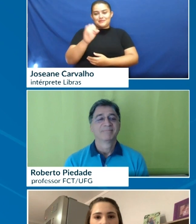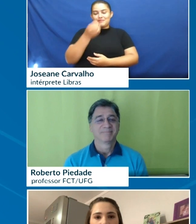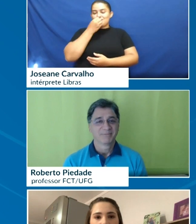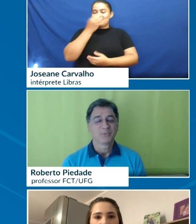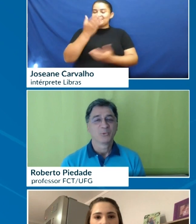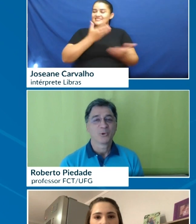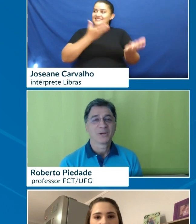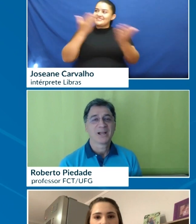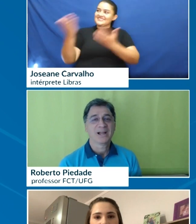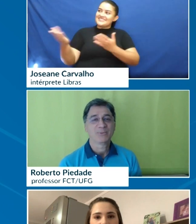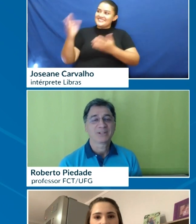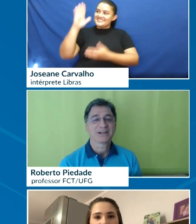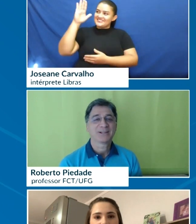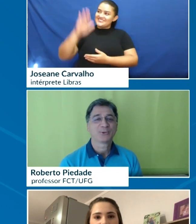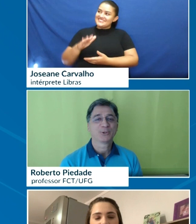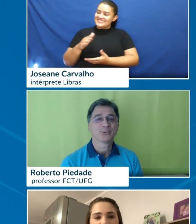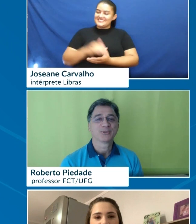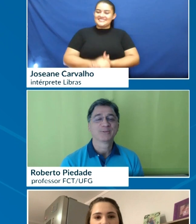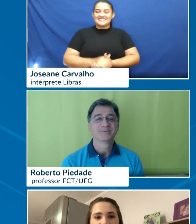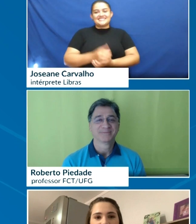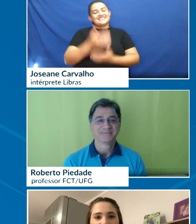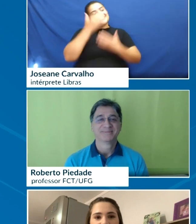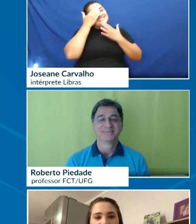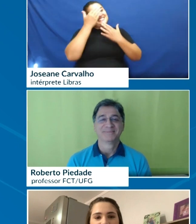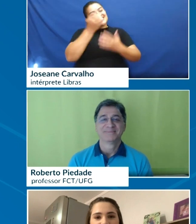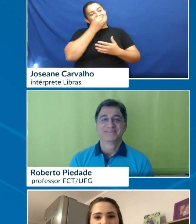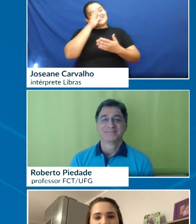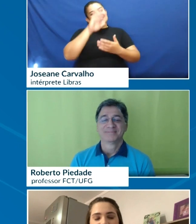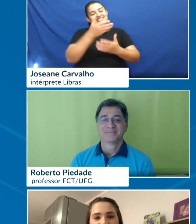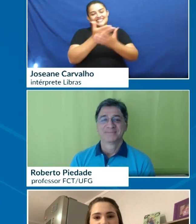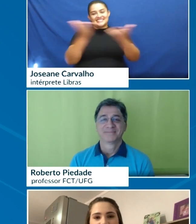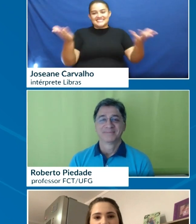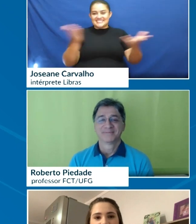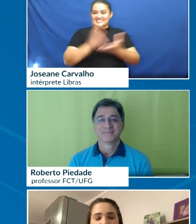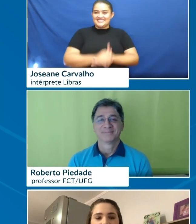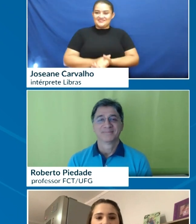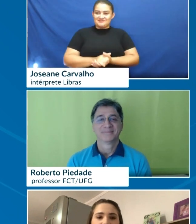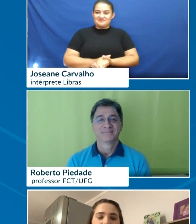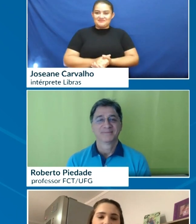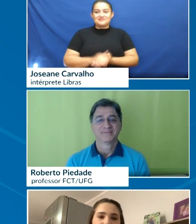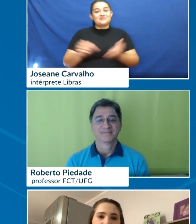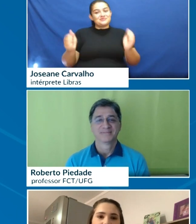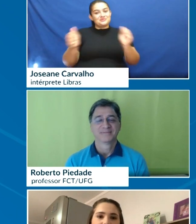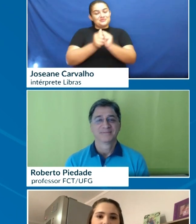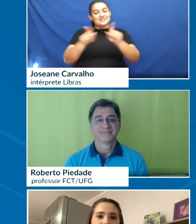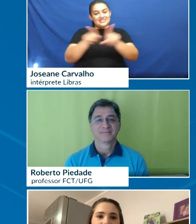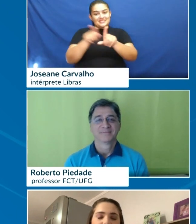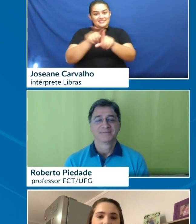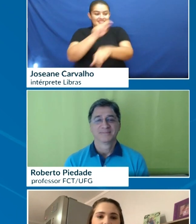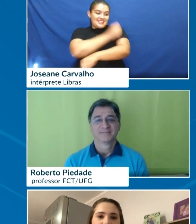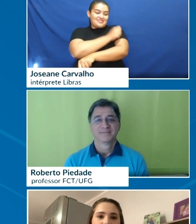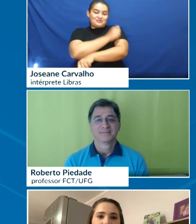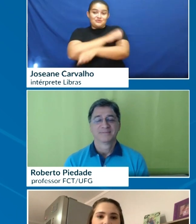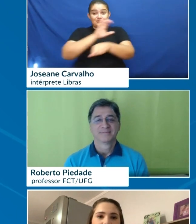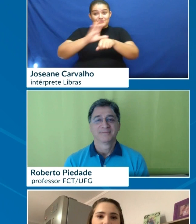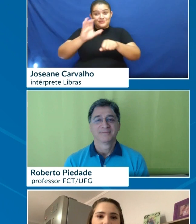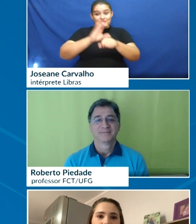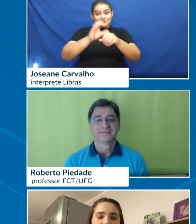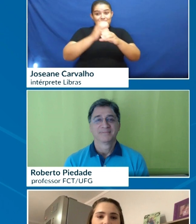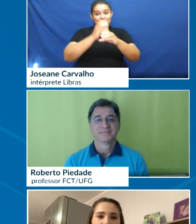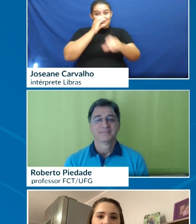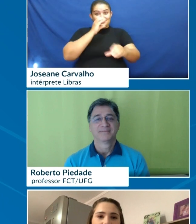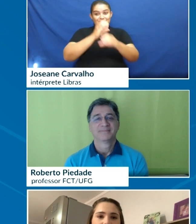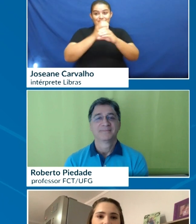boa tarde. Muito obrigado, boa tarde a todos. Junto com o professor, nós temos a estudante do curso de Engenharia de Produção